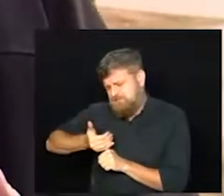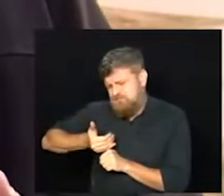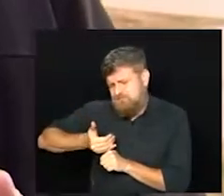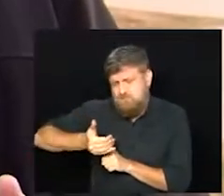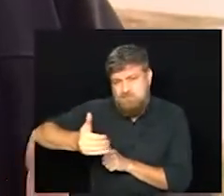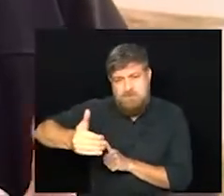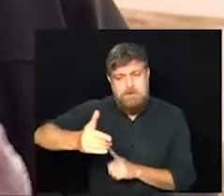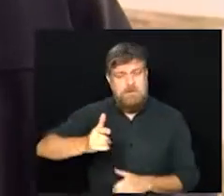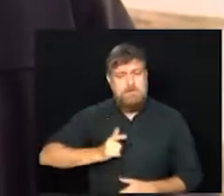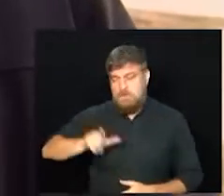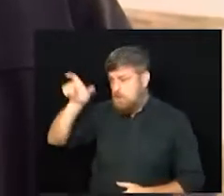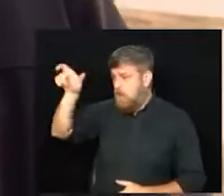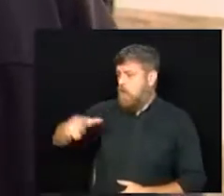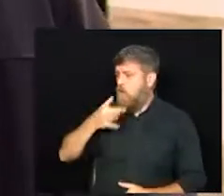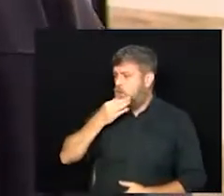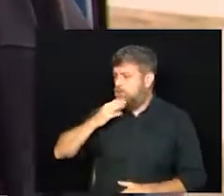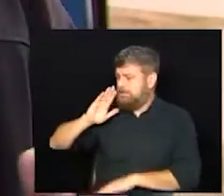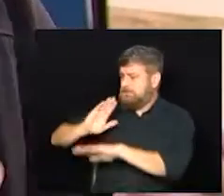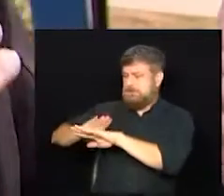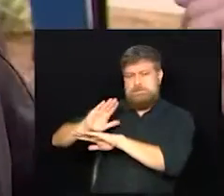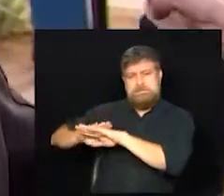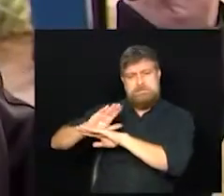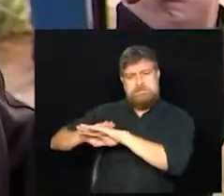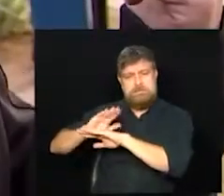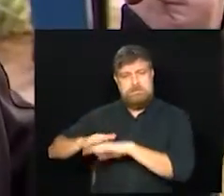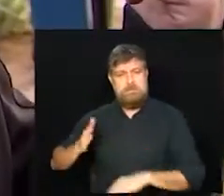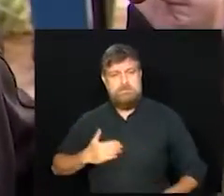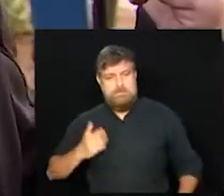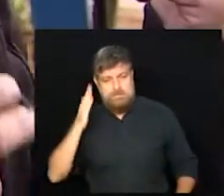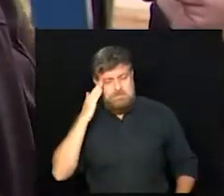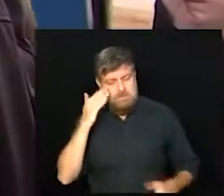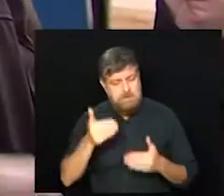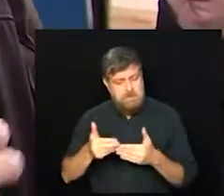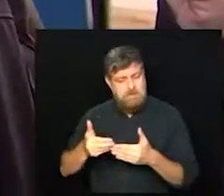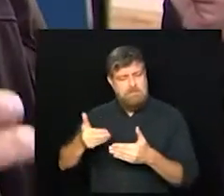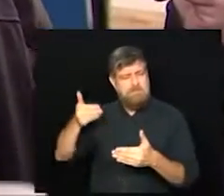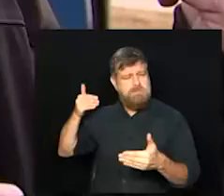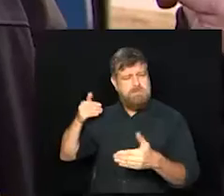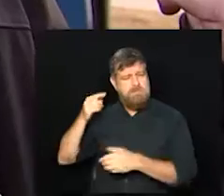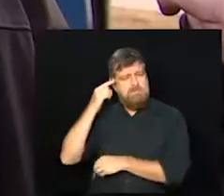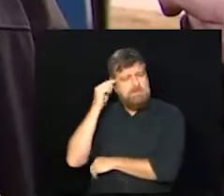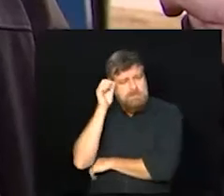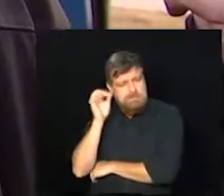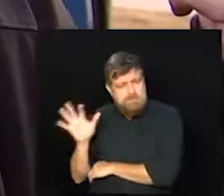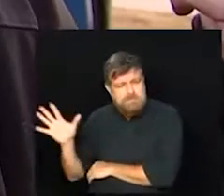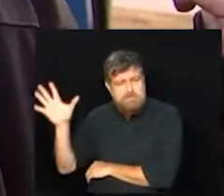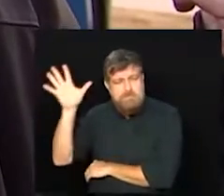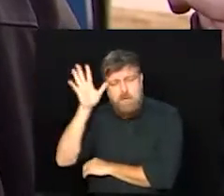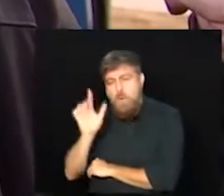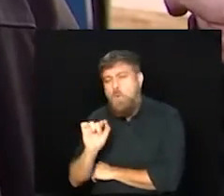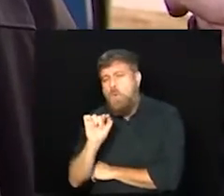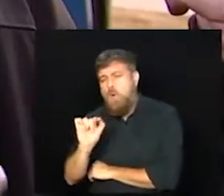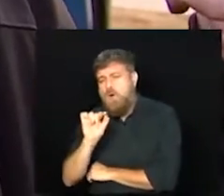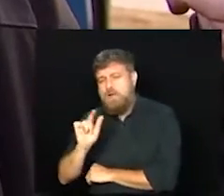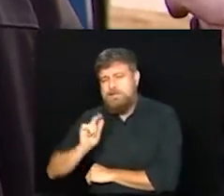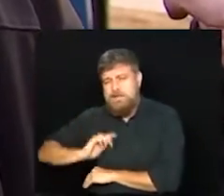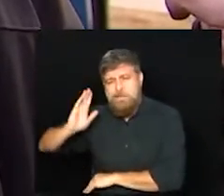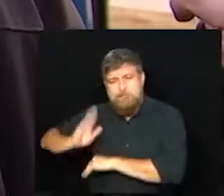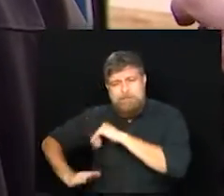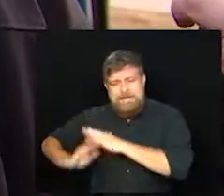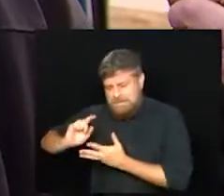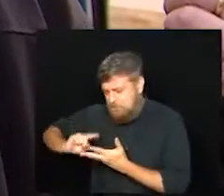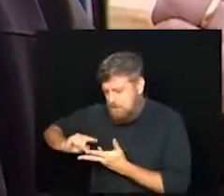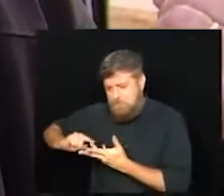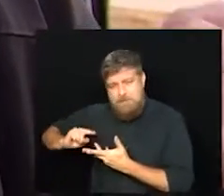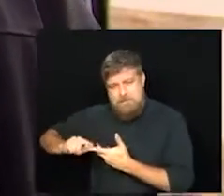é um homem de realizações. Eu tenho certeza que se ele olhar para trás, ao longo dos mandatos, tem muitas realizações,